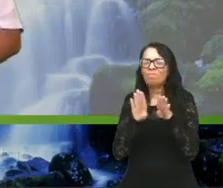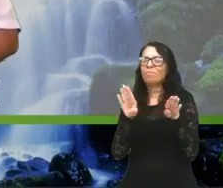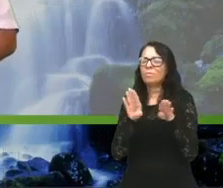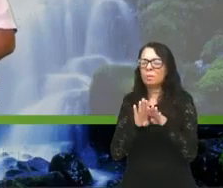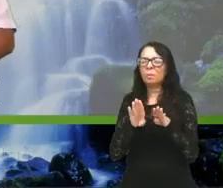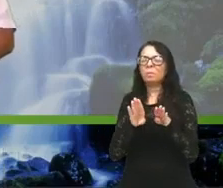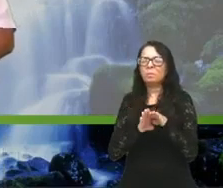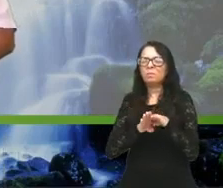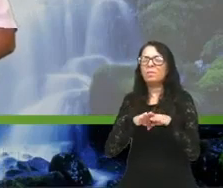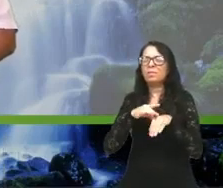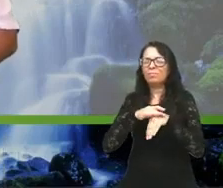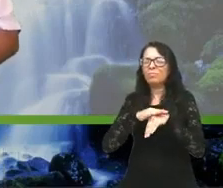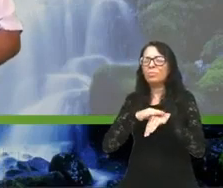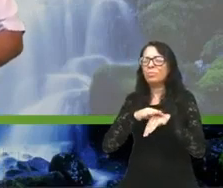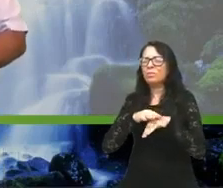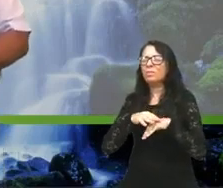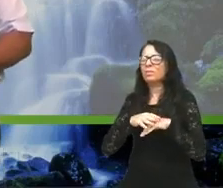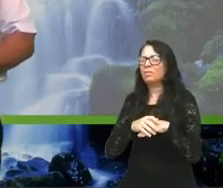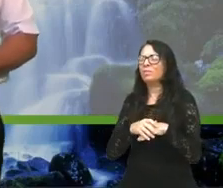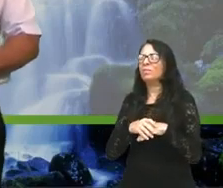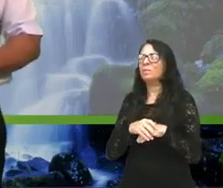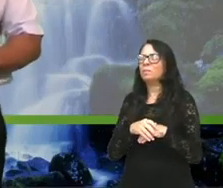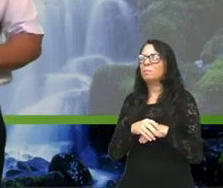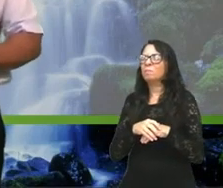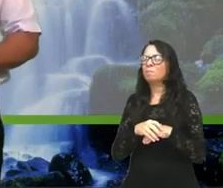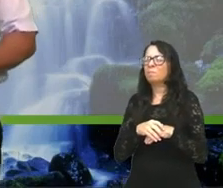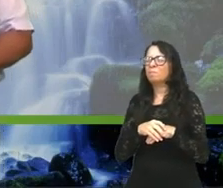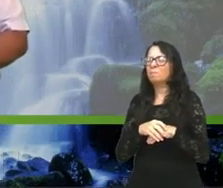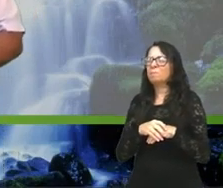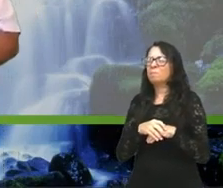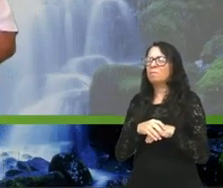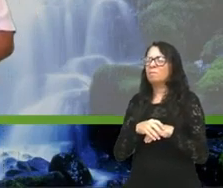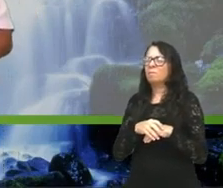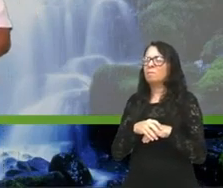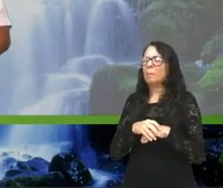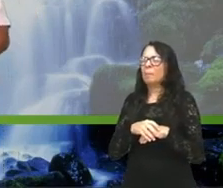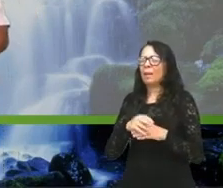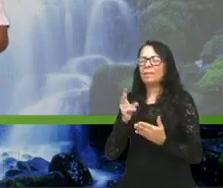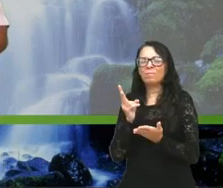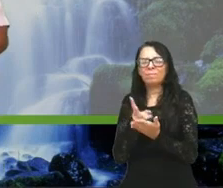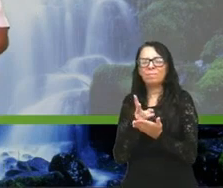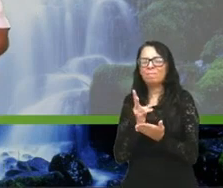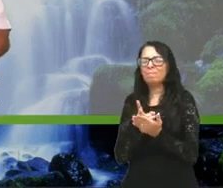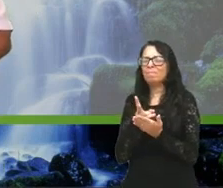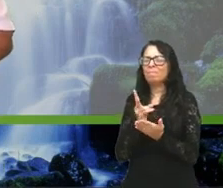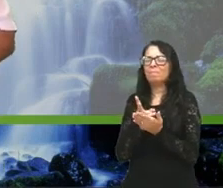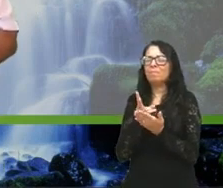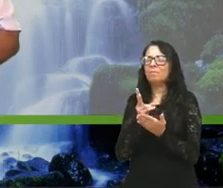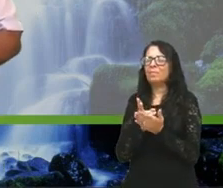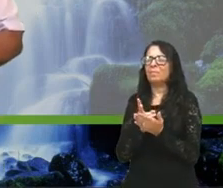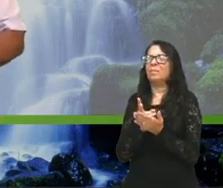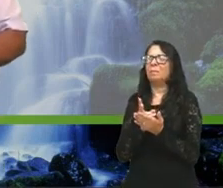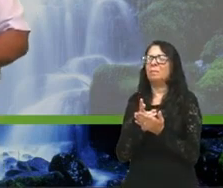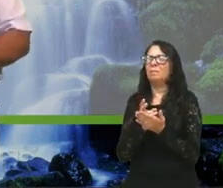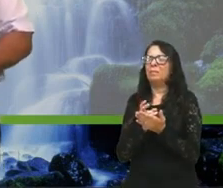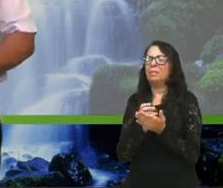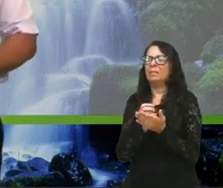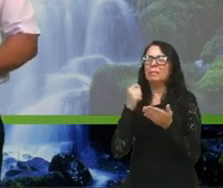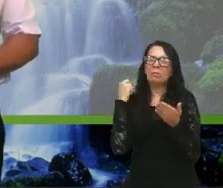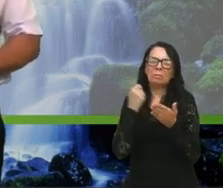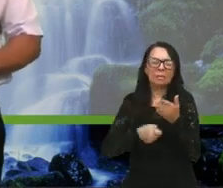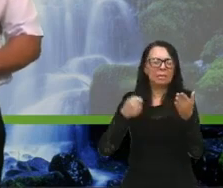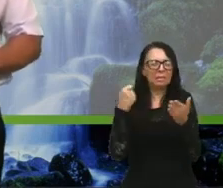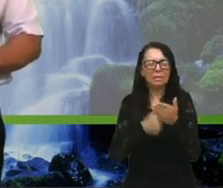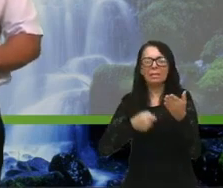tempo, ó Deus, um tempo de enfermidade, ou enfrentando, ó Deus, um problema de enfermidade, e que o Senhor, ó